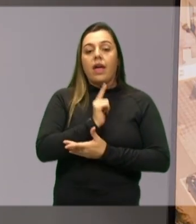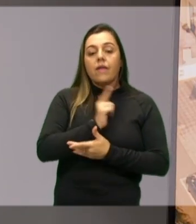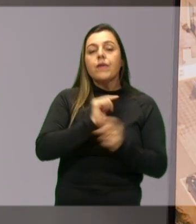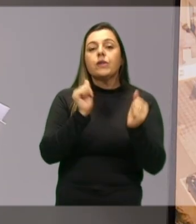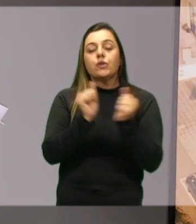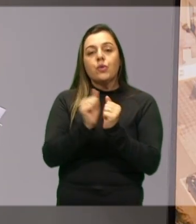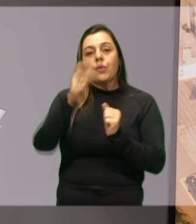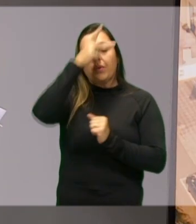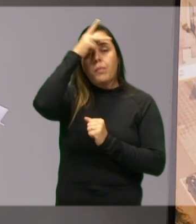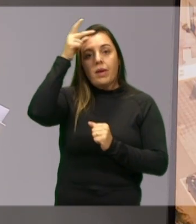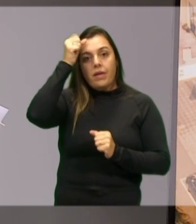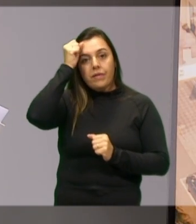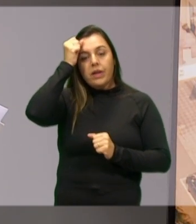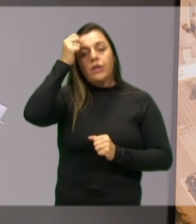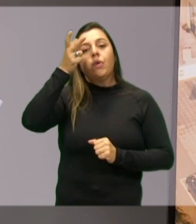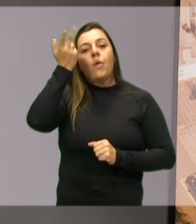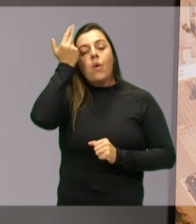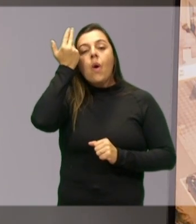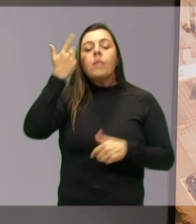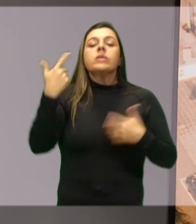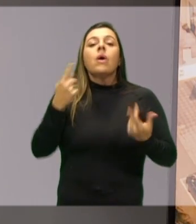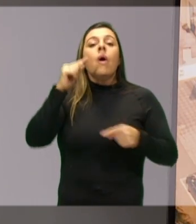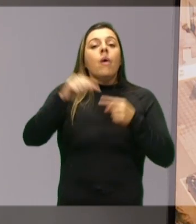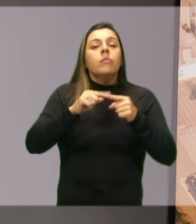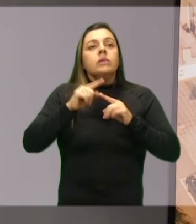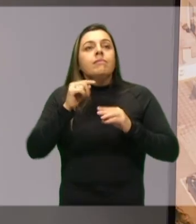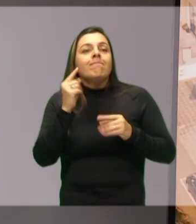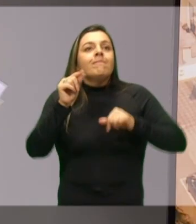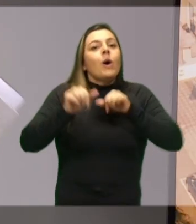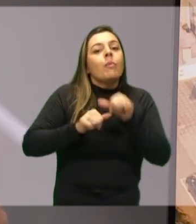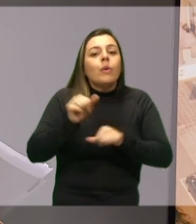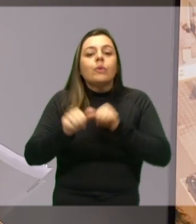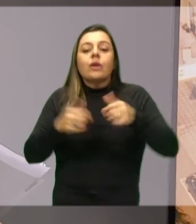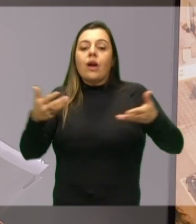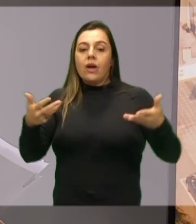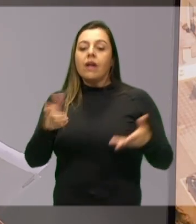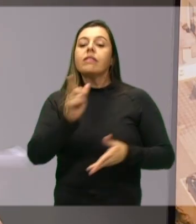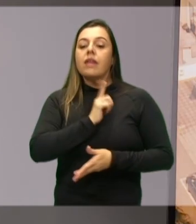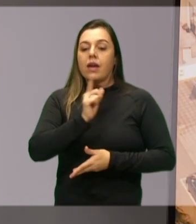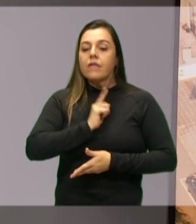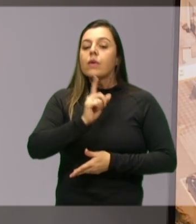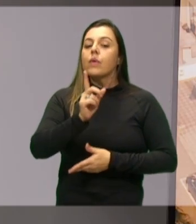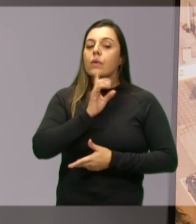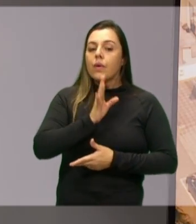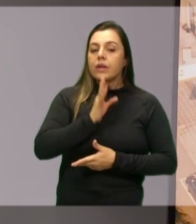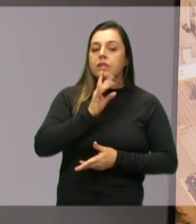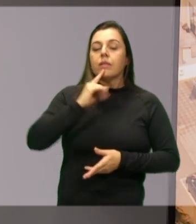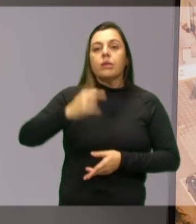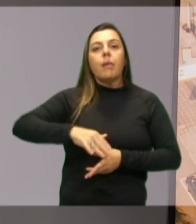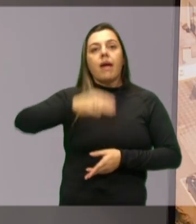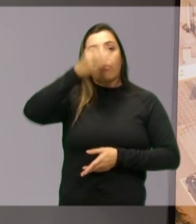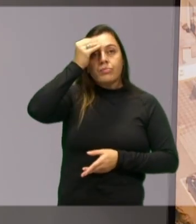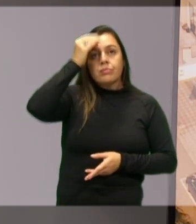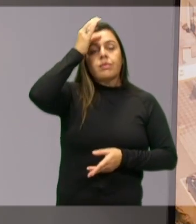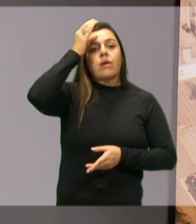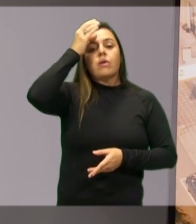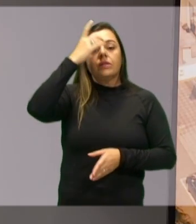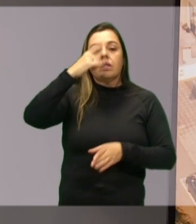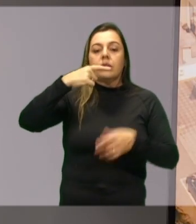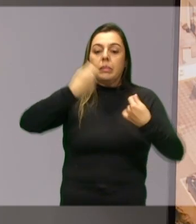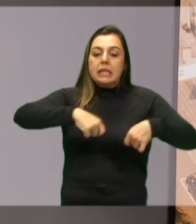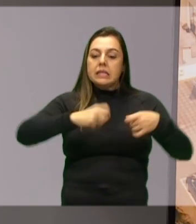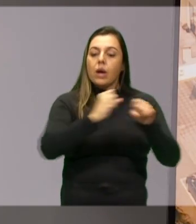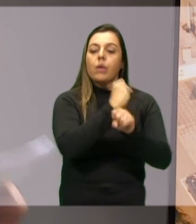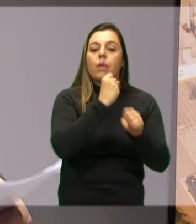junto ao prefeito Robson, a ideia foi mudando e parece que houve o conhecimento e a conscientização da necessidade dessa obra